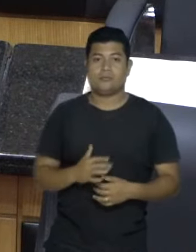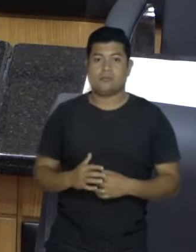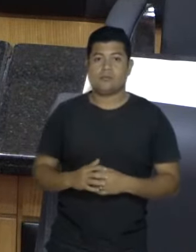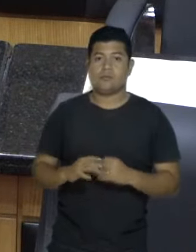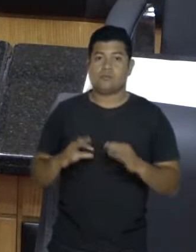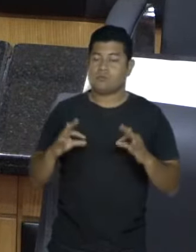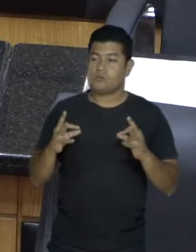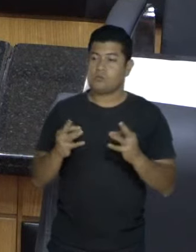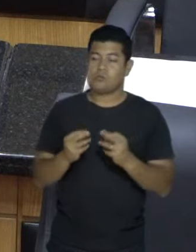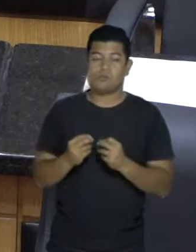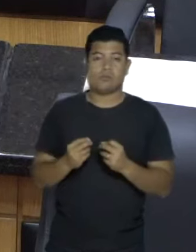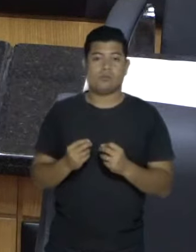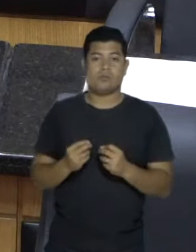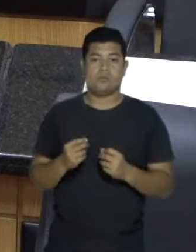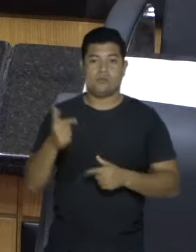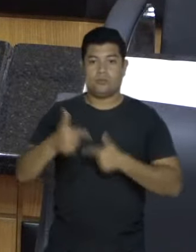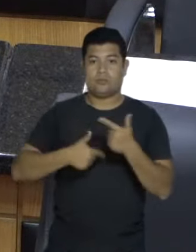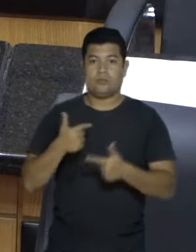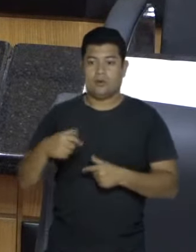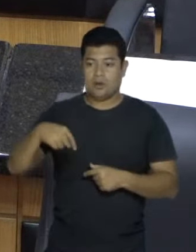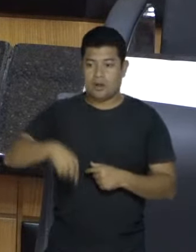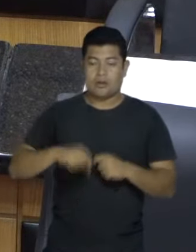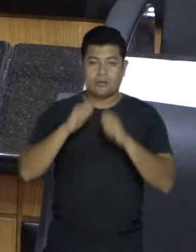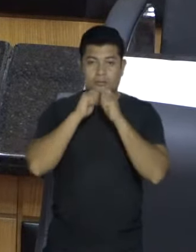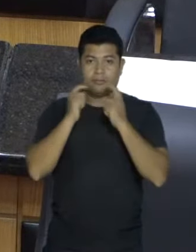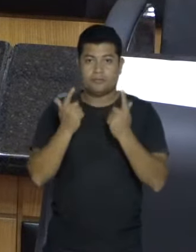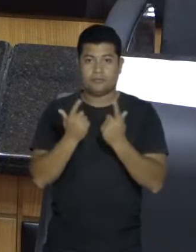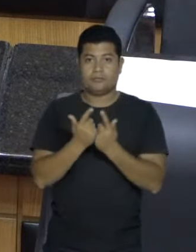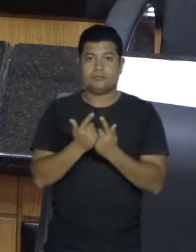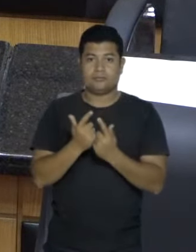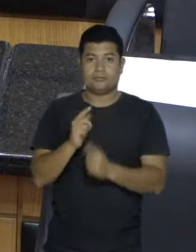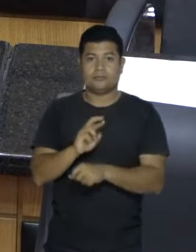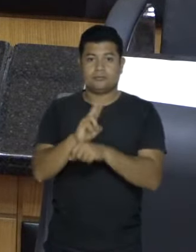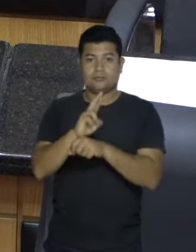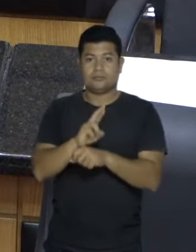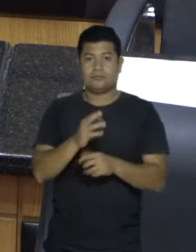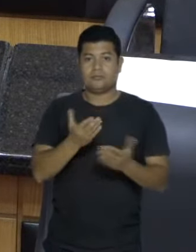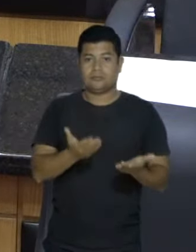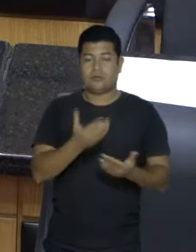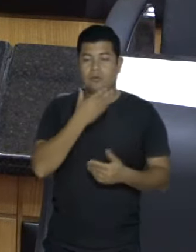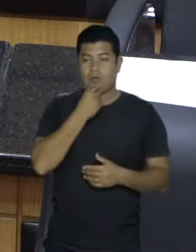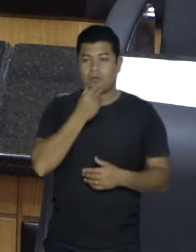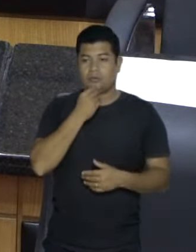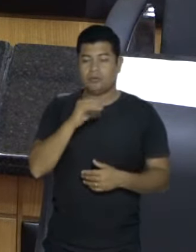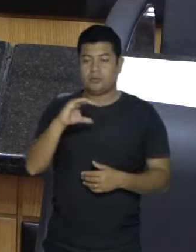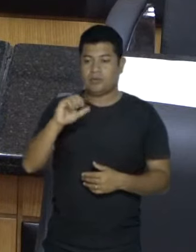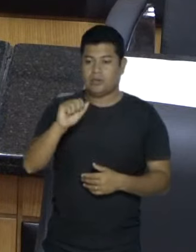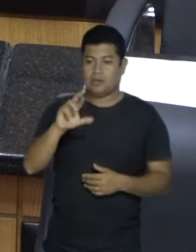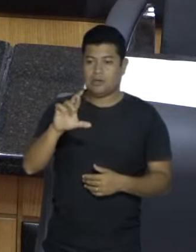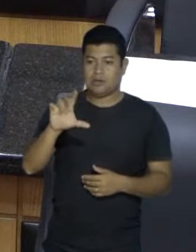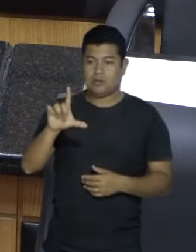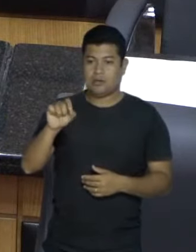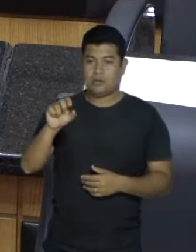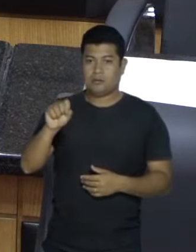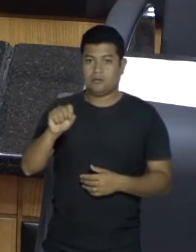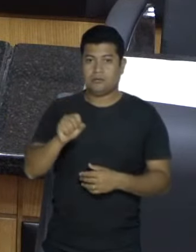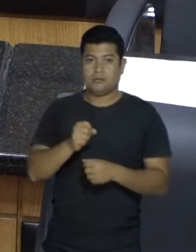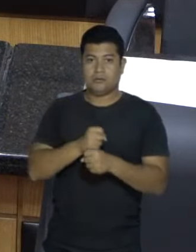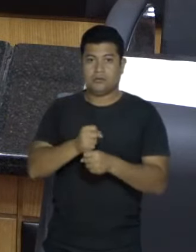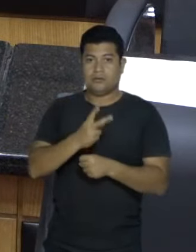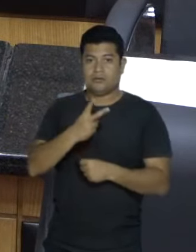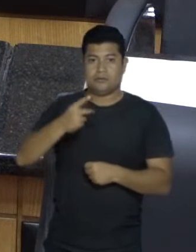prestam serviço também junto a esta casa na pessoa do Sargento Carlos Roberto Garcia pelos 27